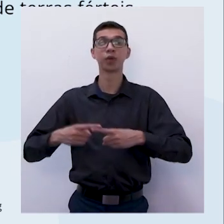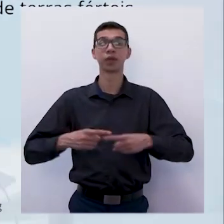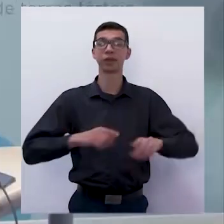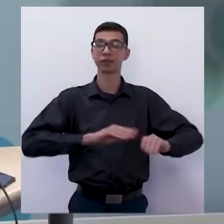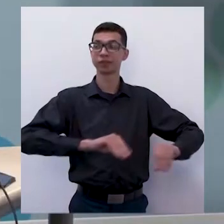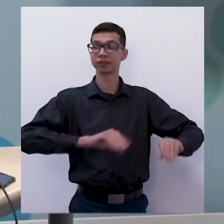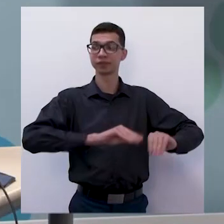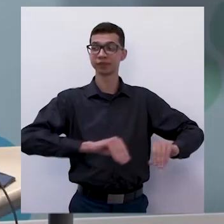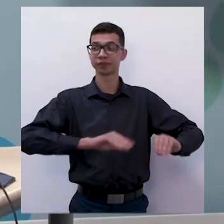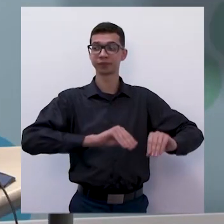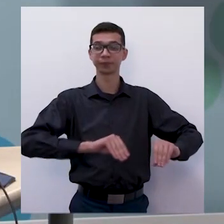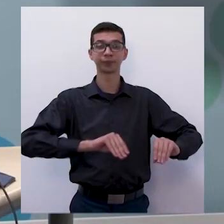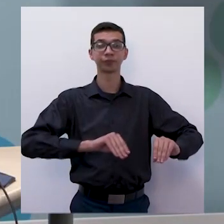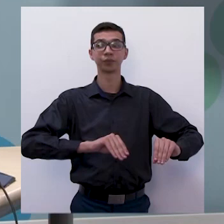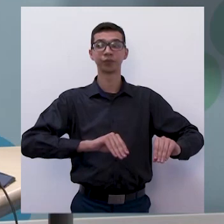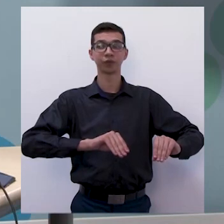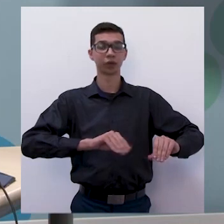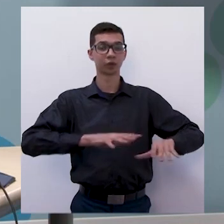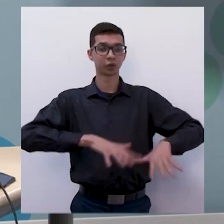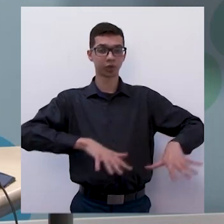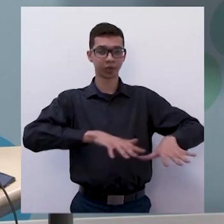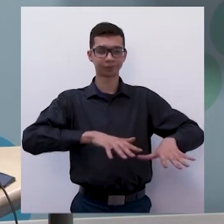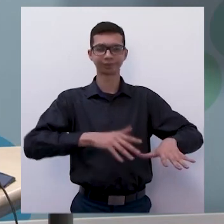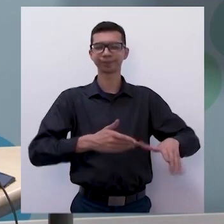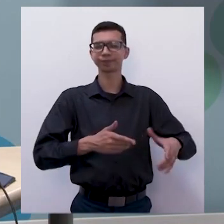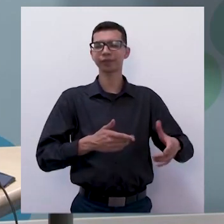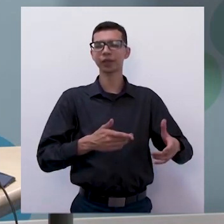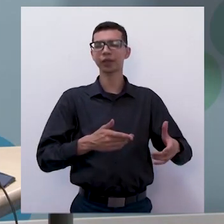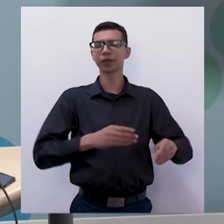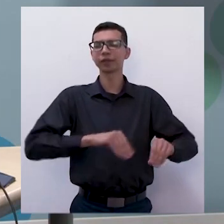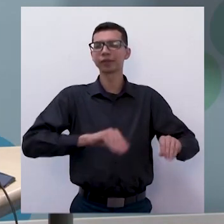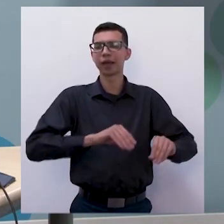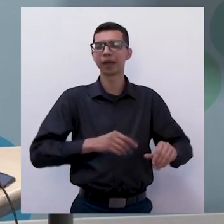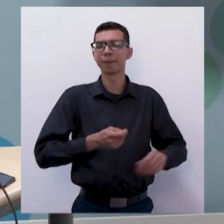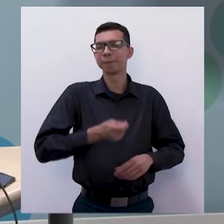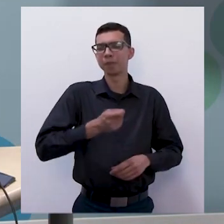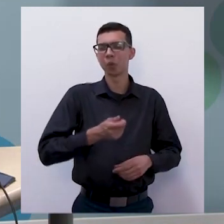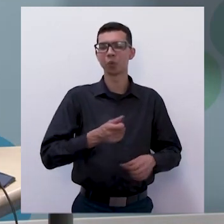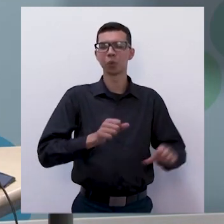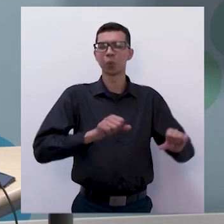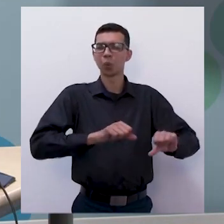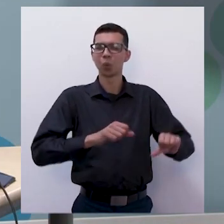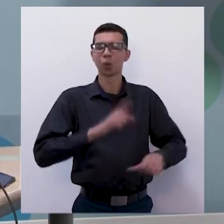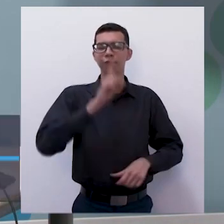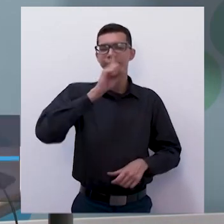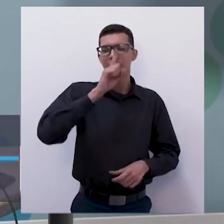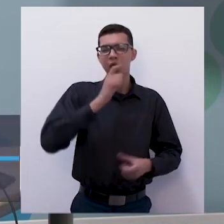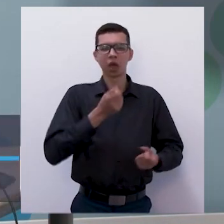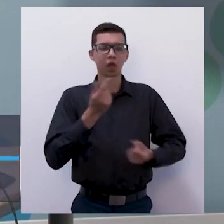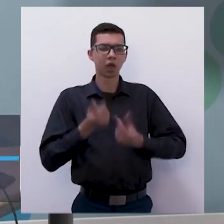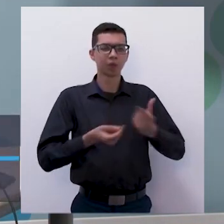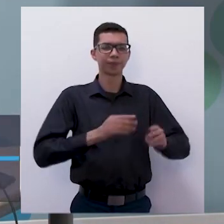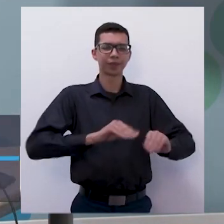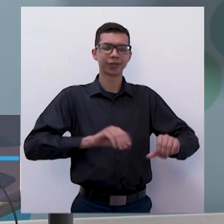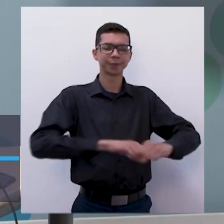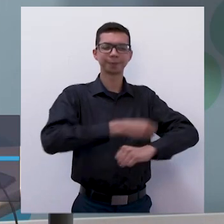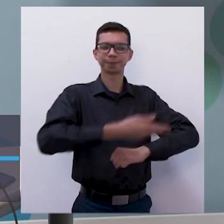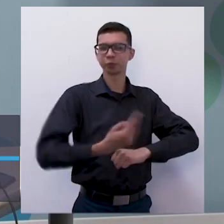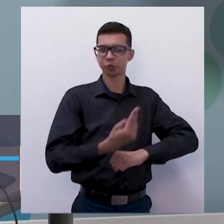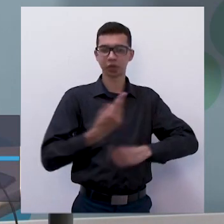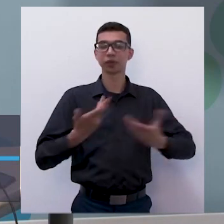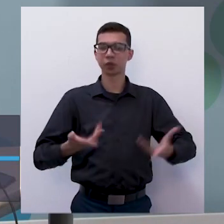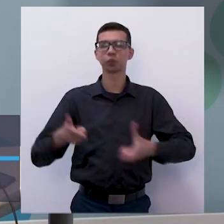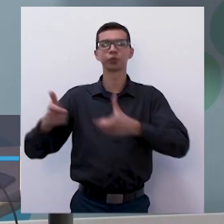a Messênia foi conquistada, ela foi conquistada com este objetivo, né? De ser ali o local onde